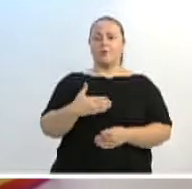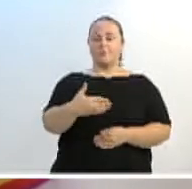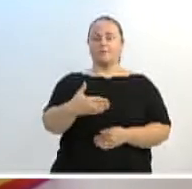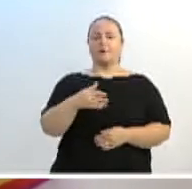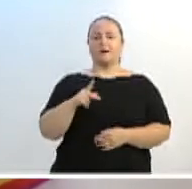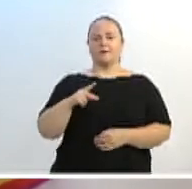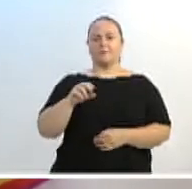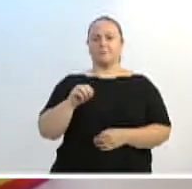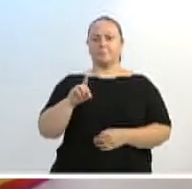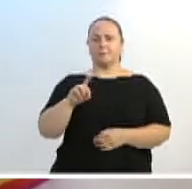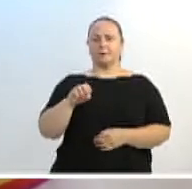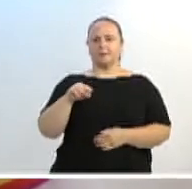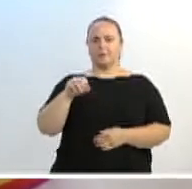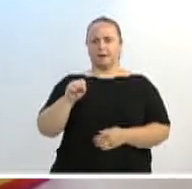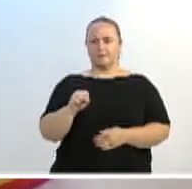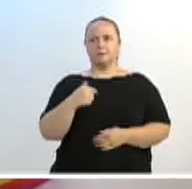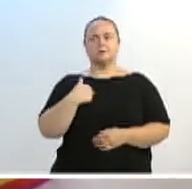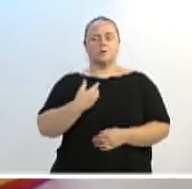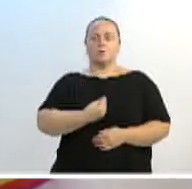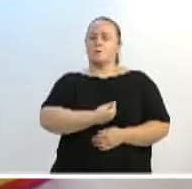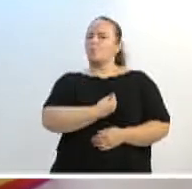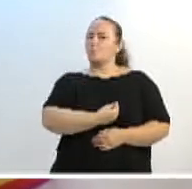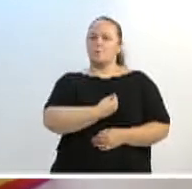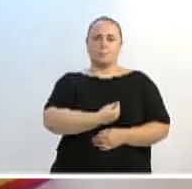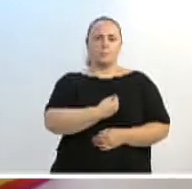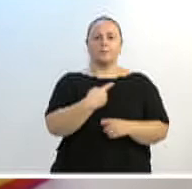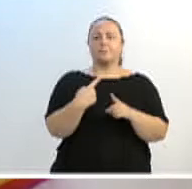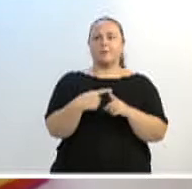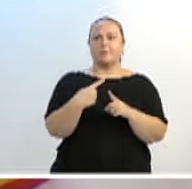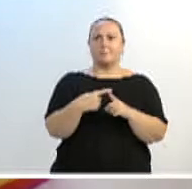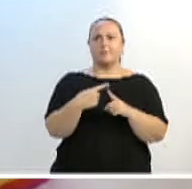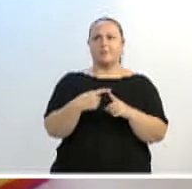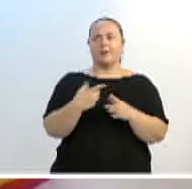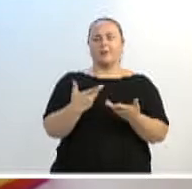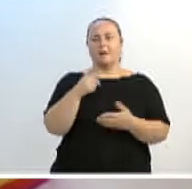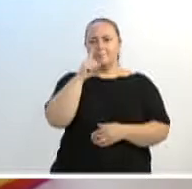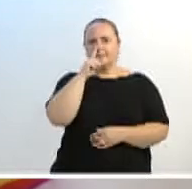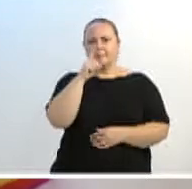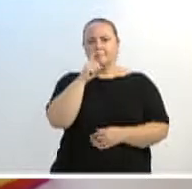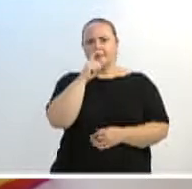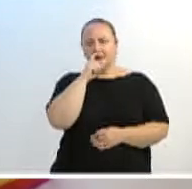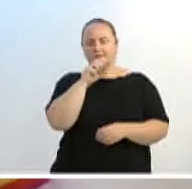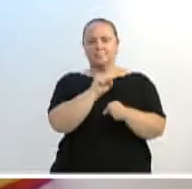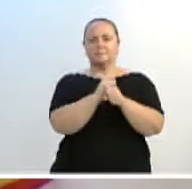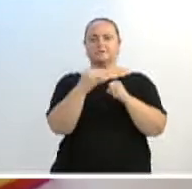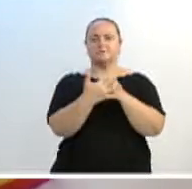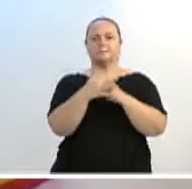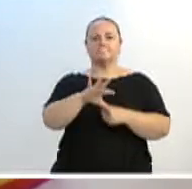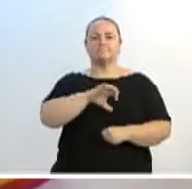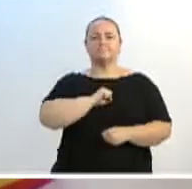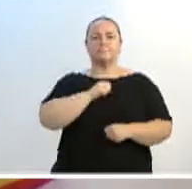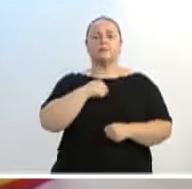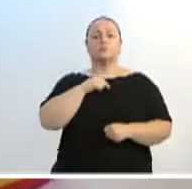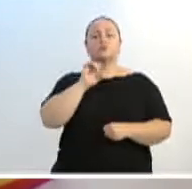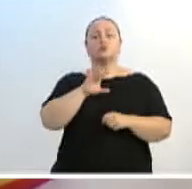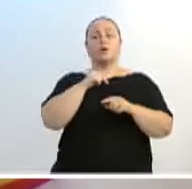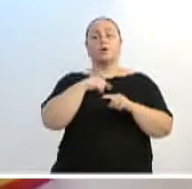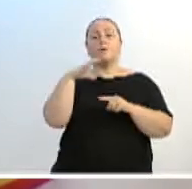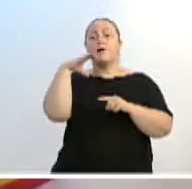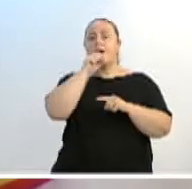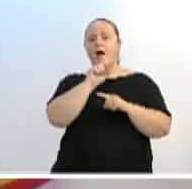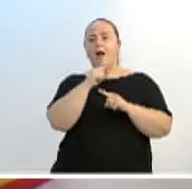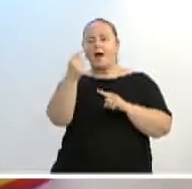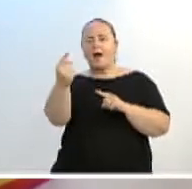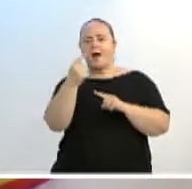Podemos. Eu não fiquei nesse momento, porque meus pais estavam acometidos de Covid, então só fiz um bate-volta, só para